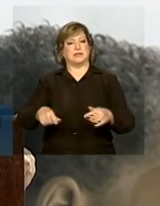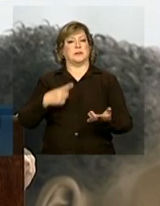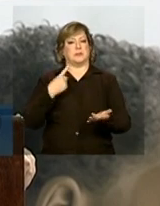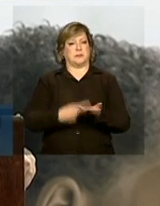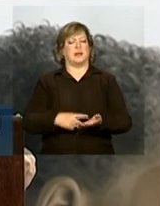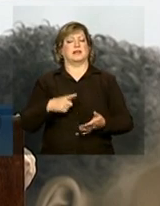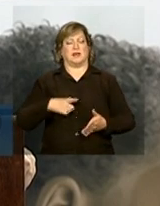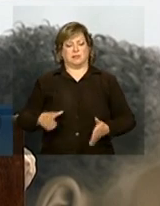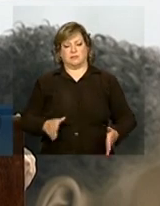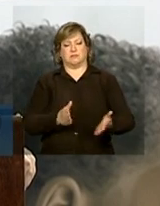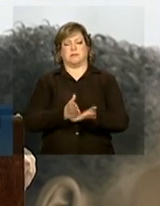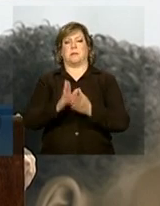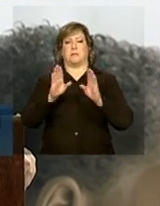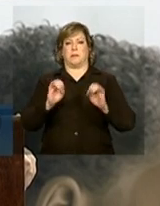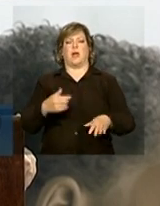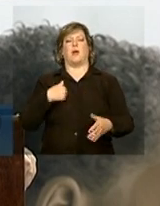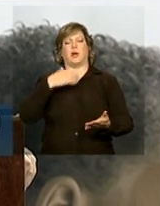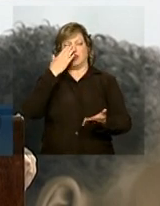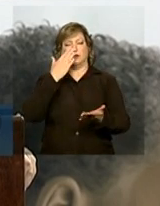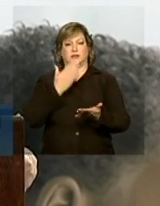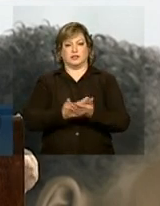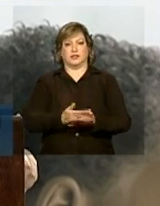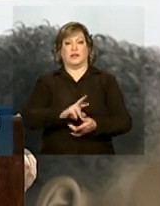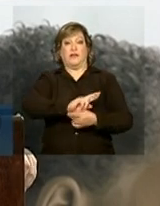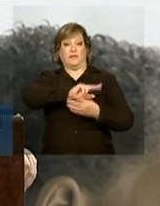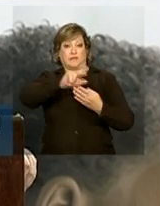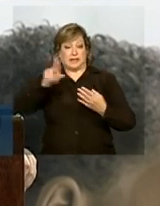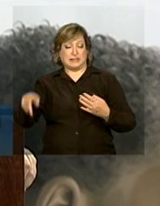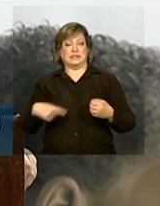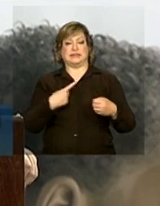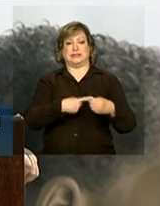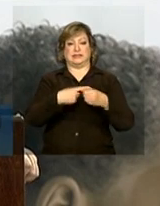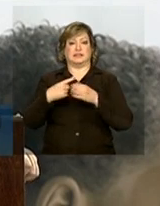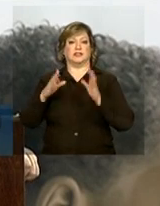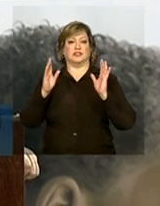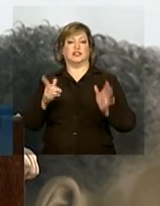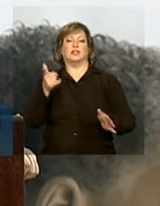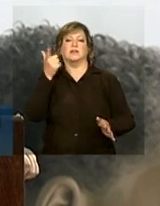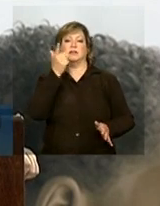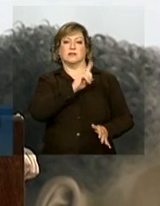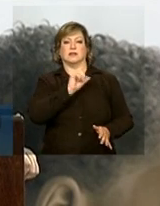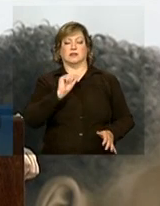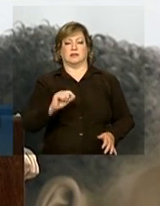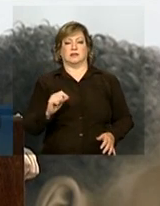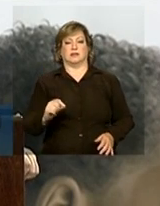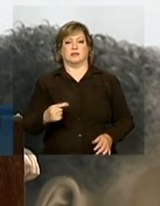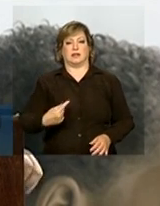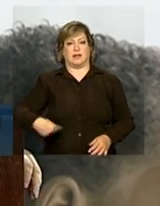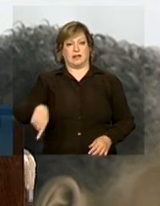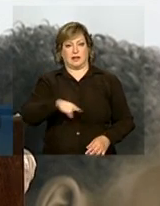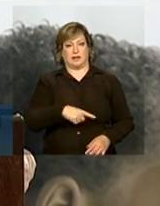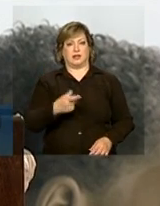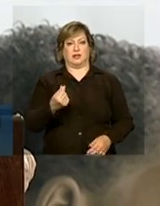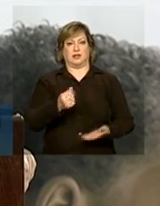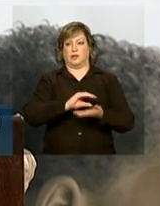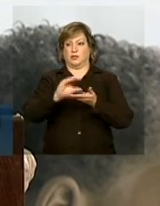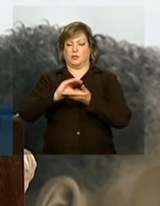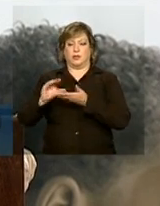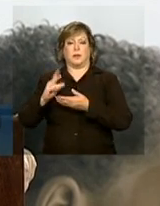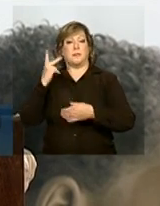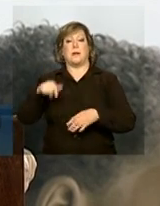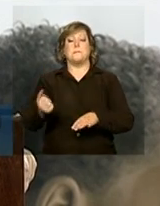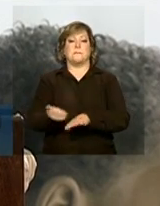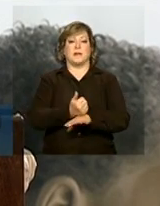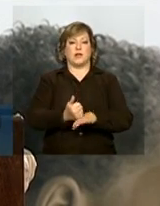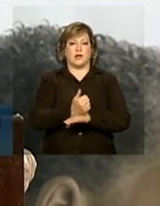e eu acredito que várias cidades já têm acesso aos recursos para melhorar